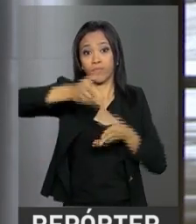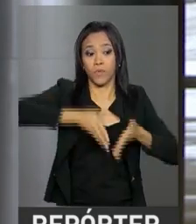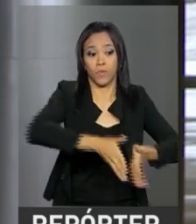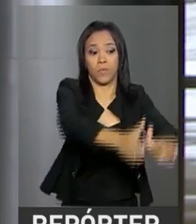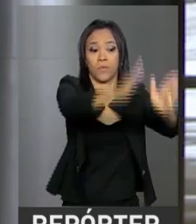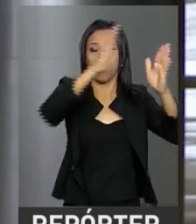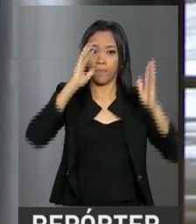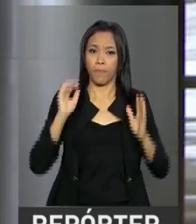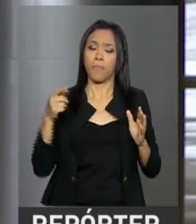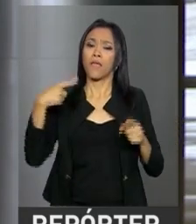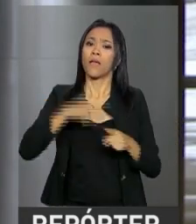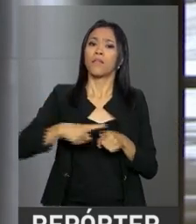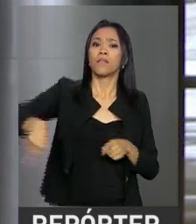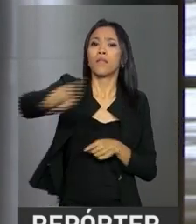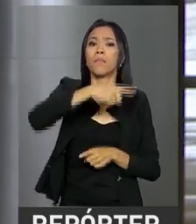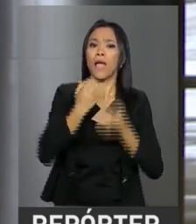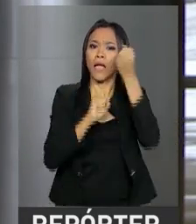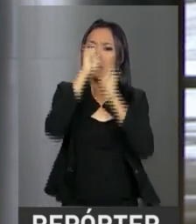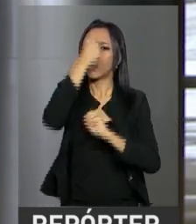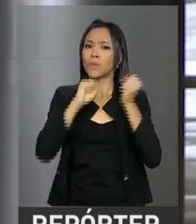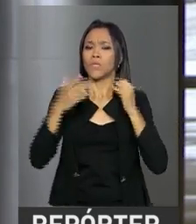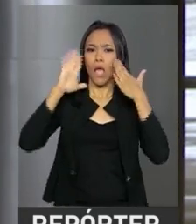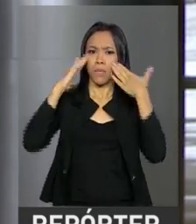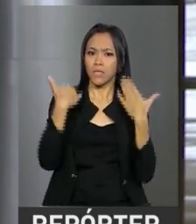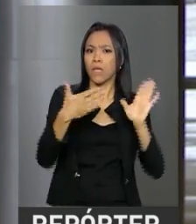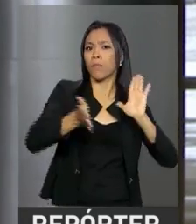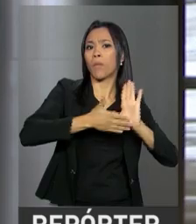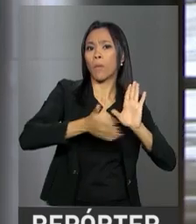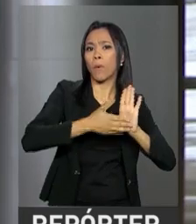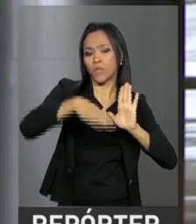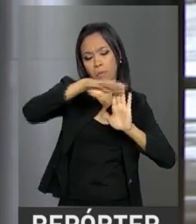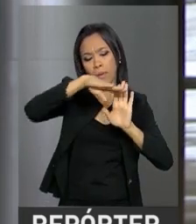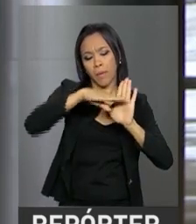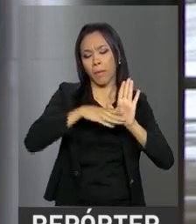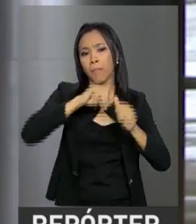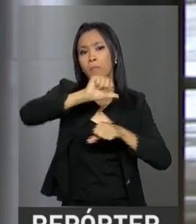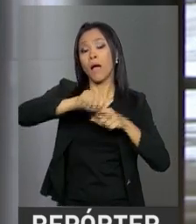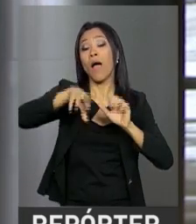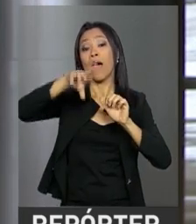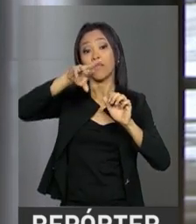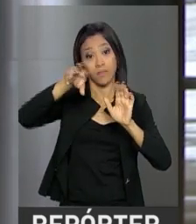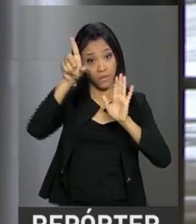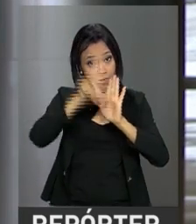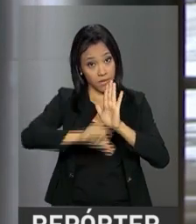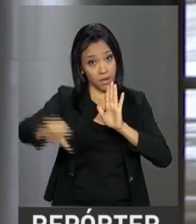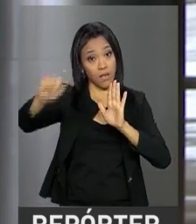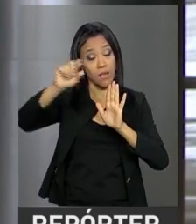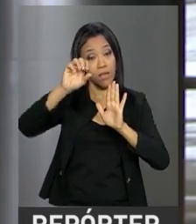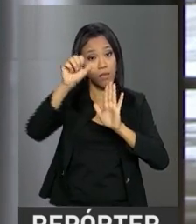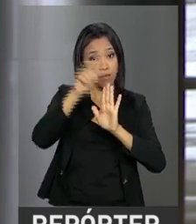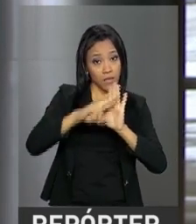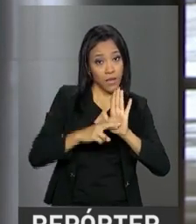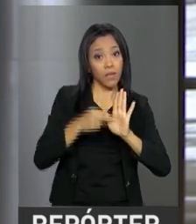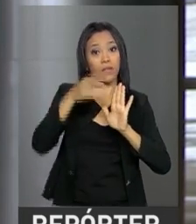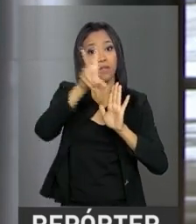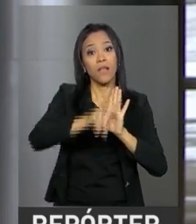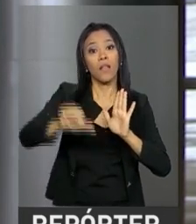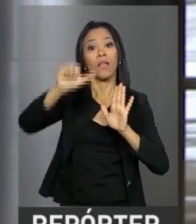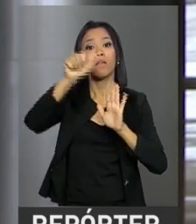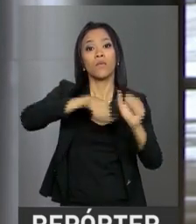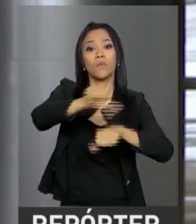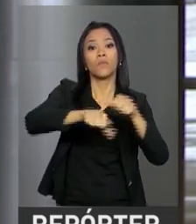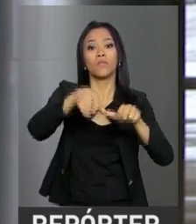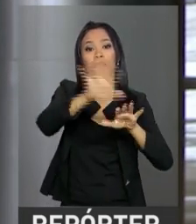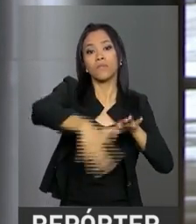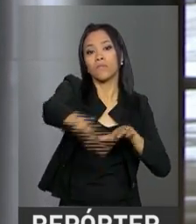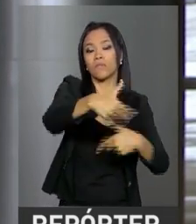estaduais da indústria também apresentaram propostas para atualizar as leis trabalhistas e aumentar a competitividade do setor O Presidente deve